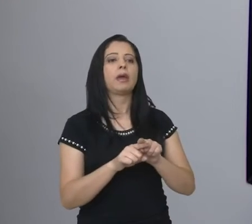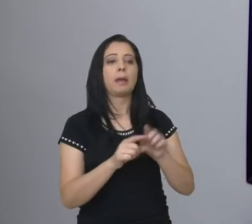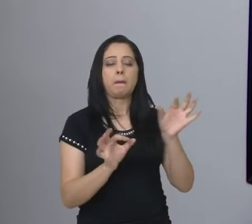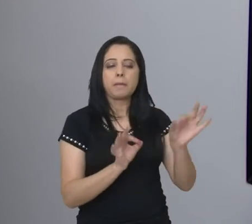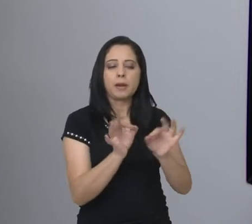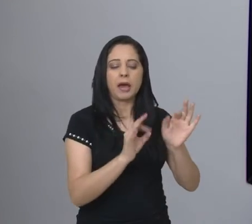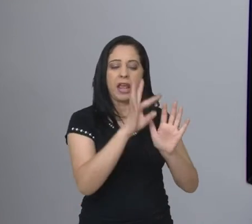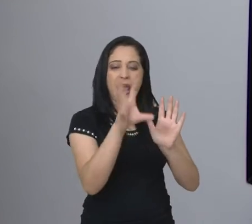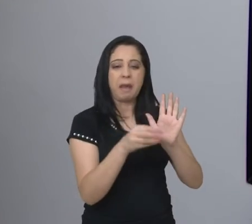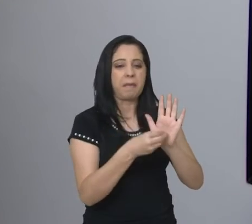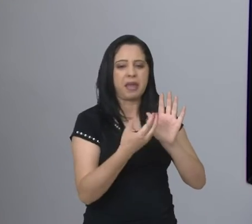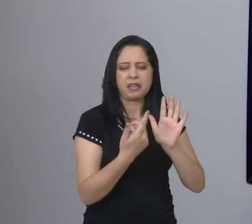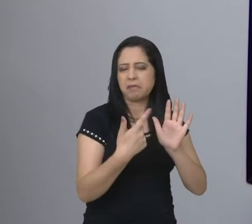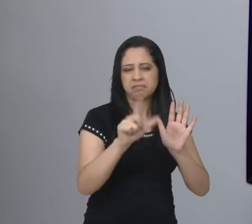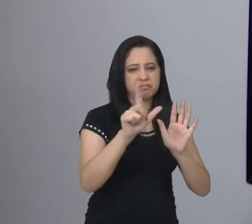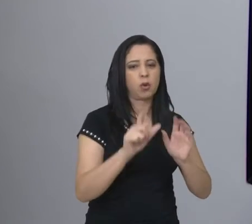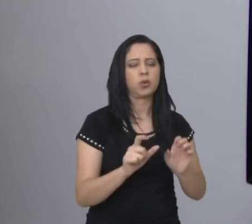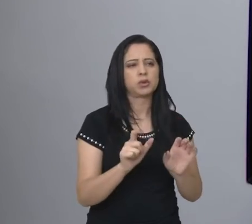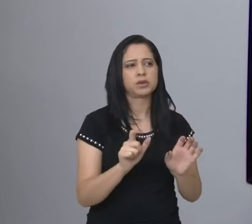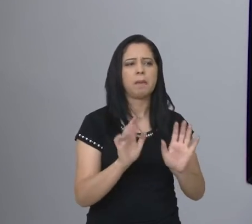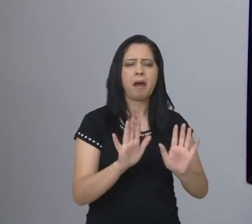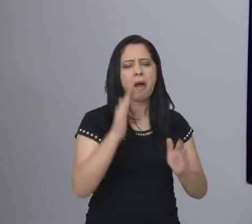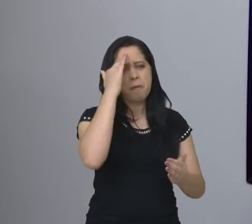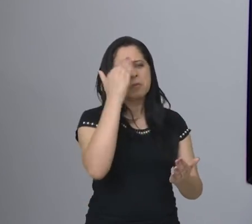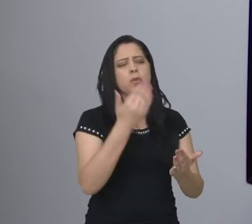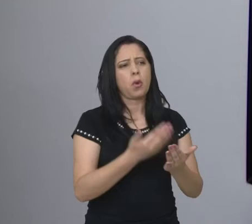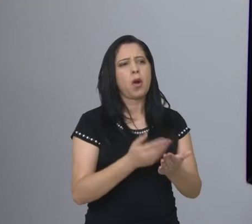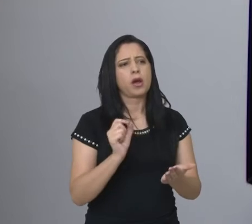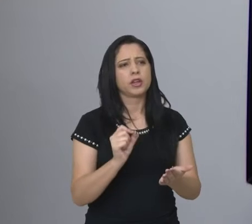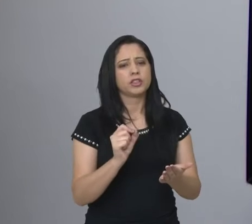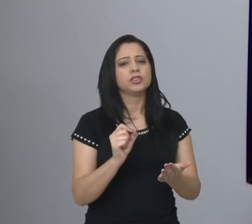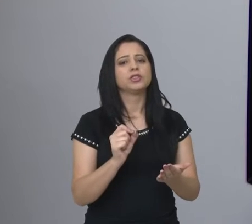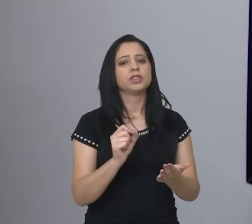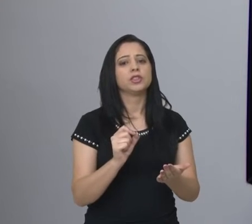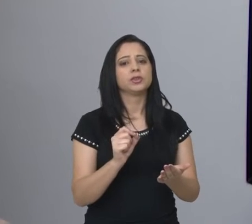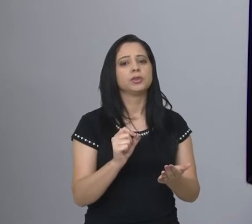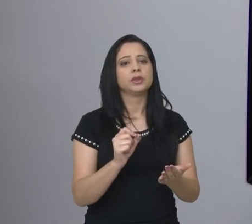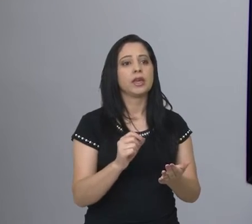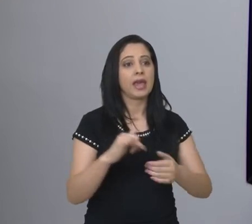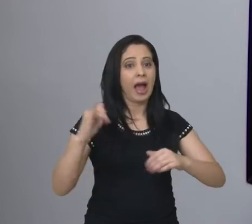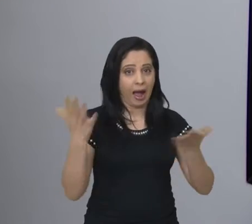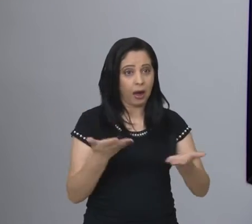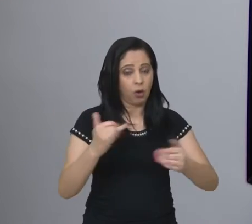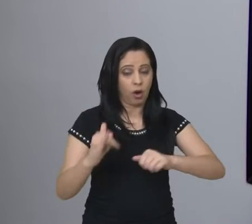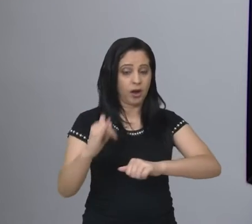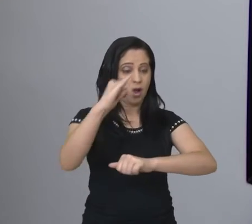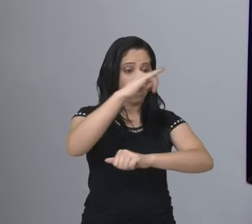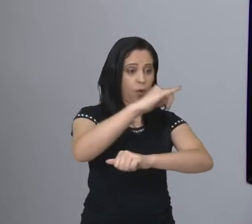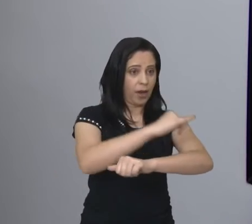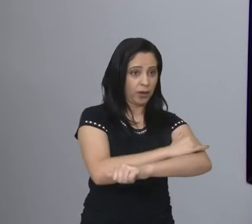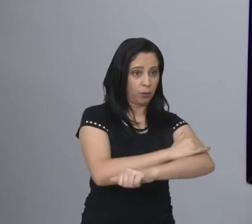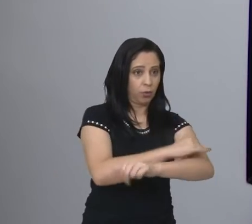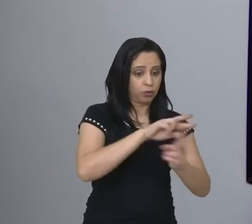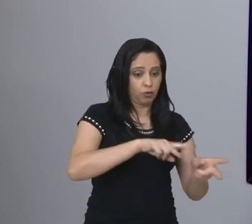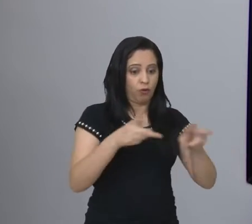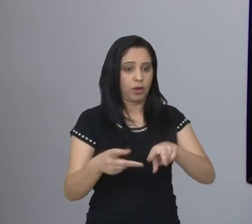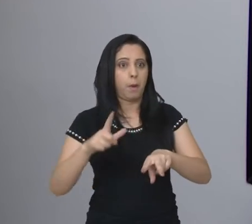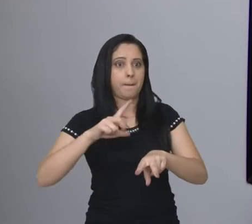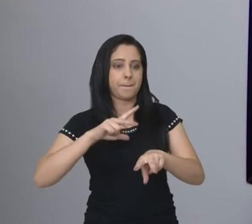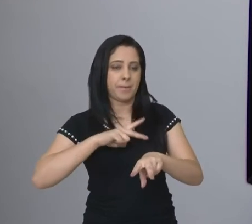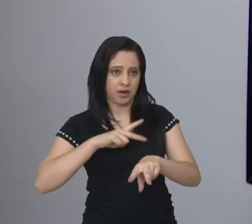coautor de outras emendas e acredito que até mesmo a municipalização do nosso aeroporto,